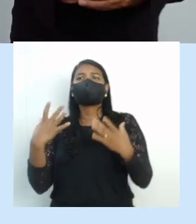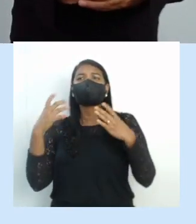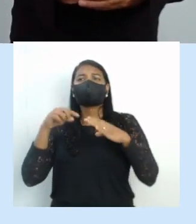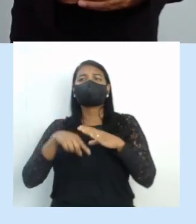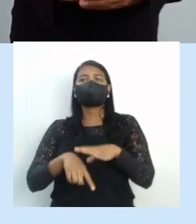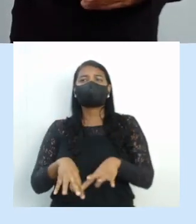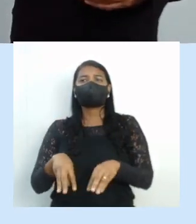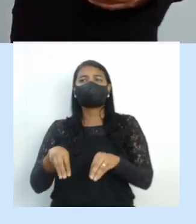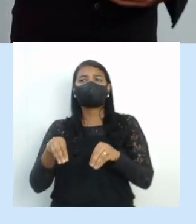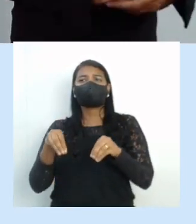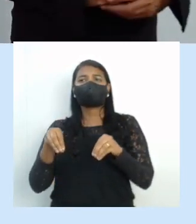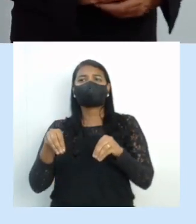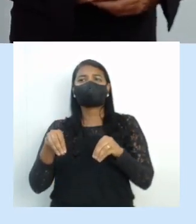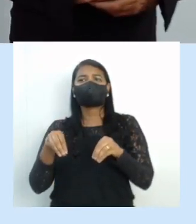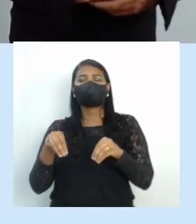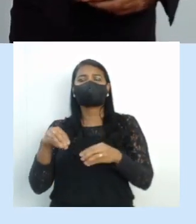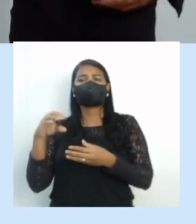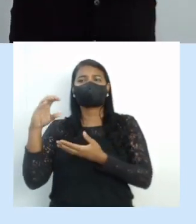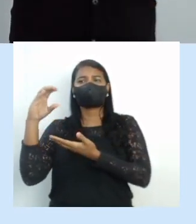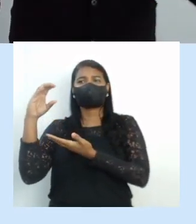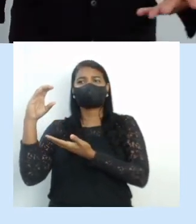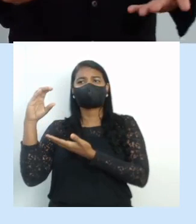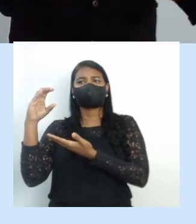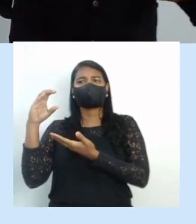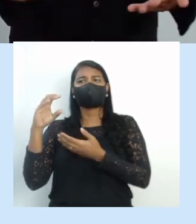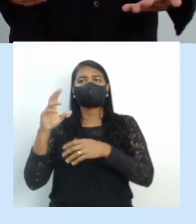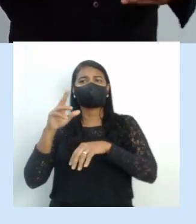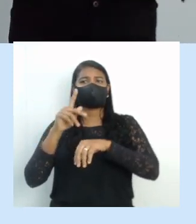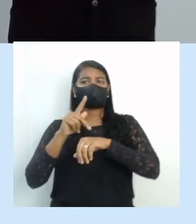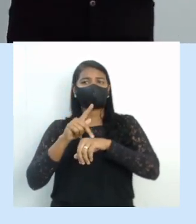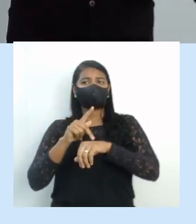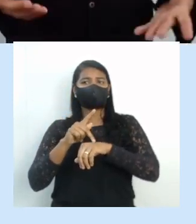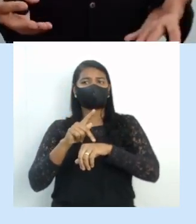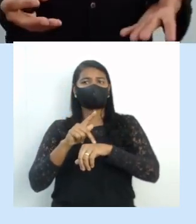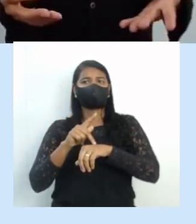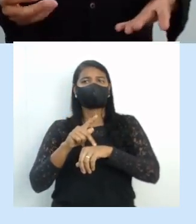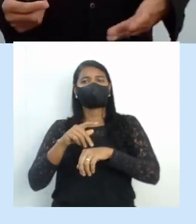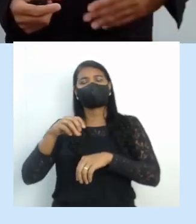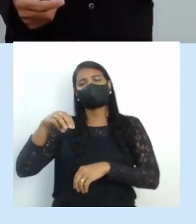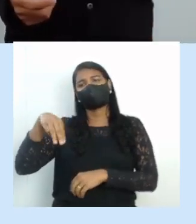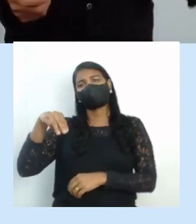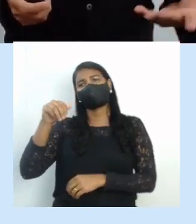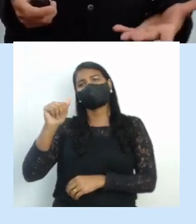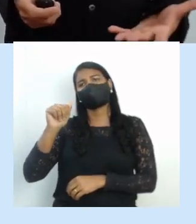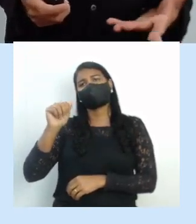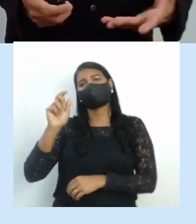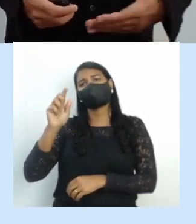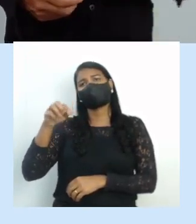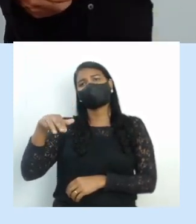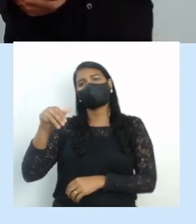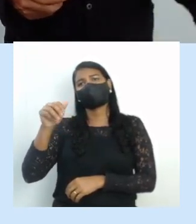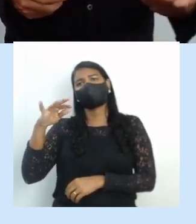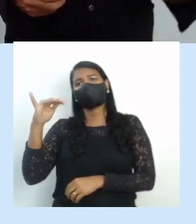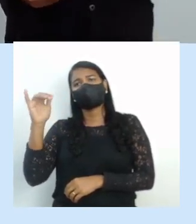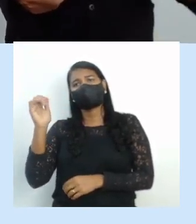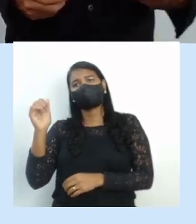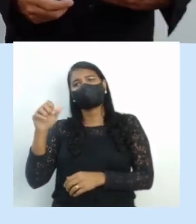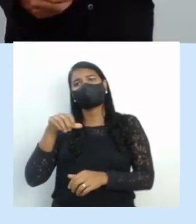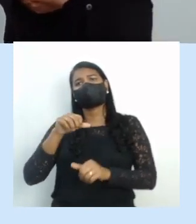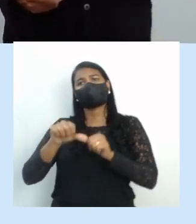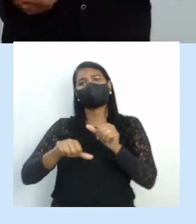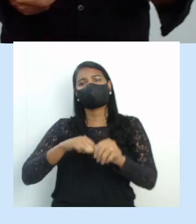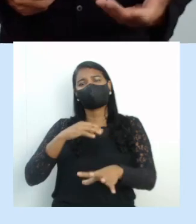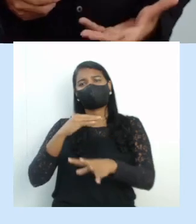da Terra. Na letra C, as rochas que são magmáticas formaram-se a partir